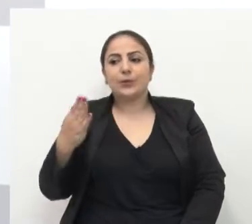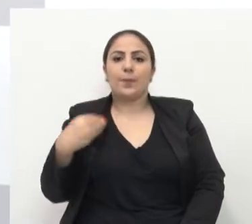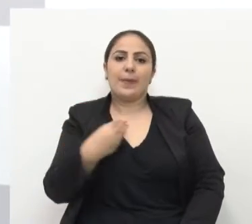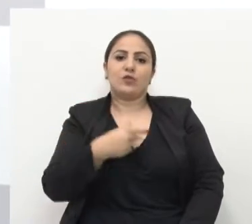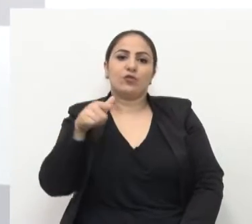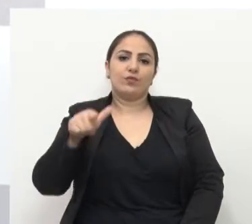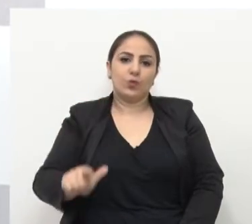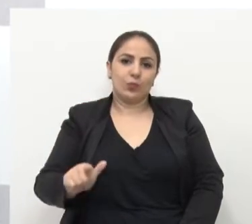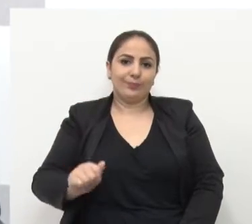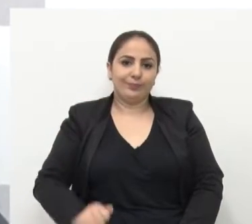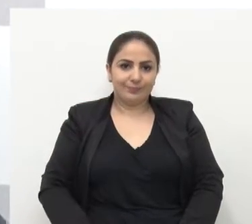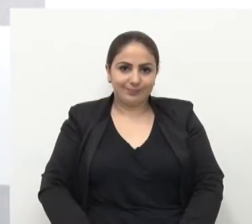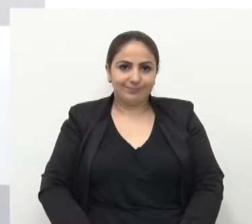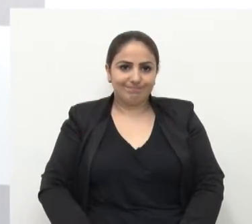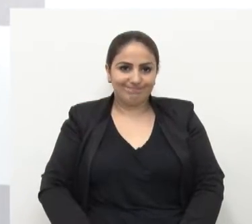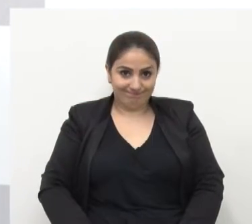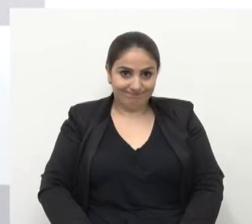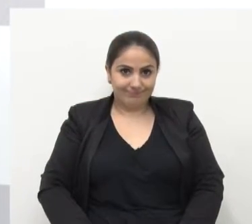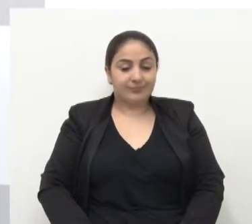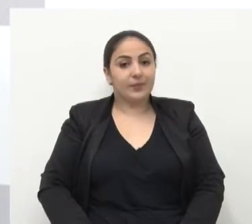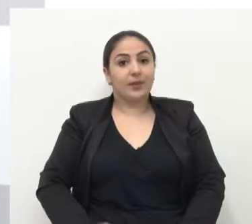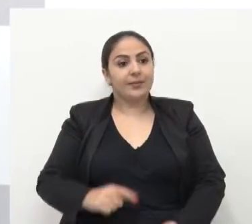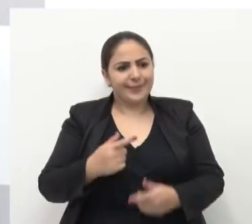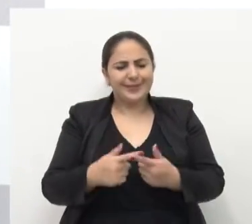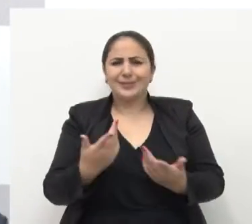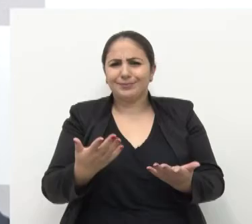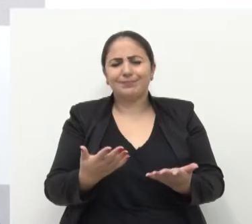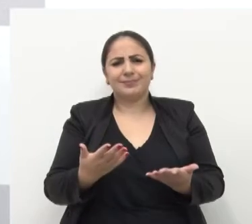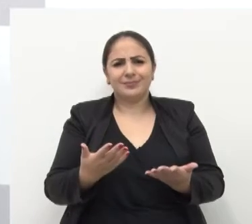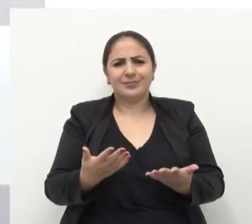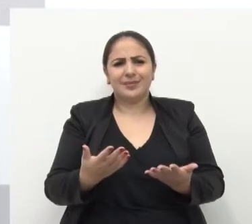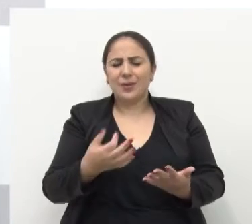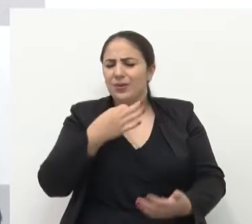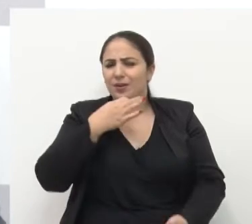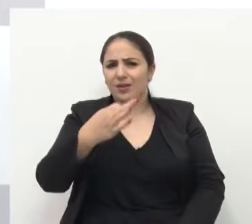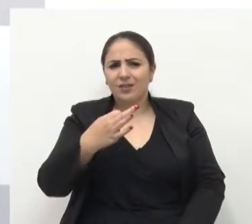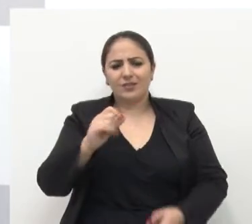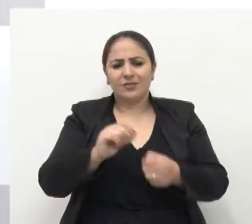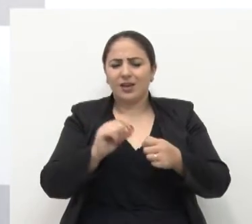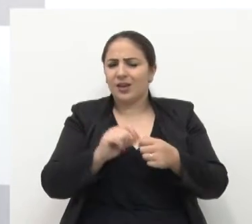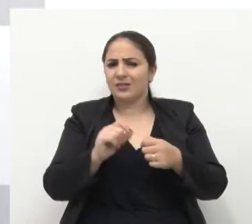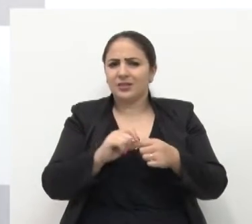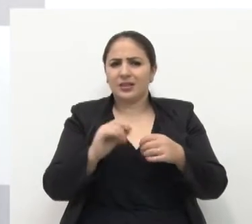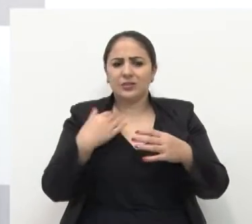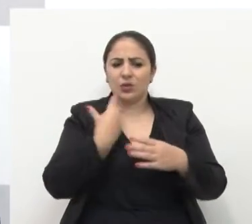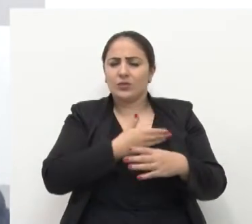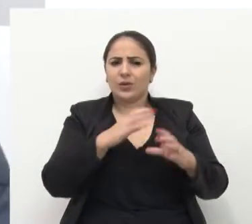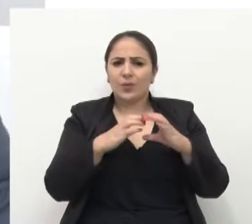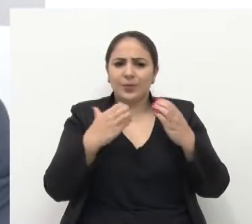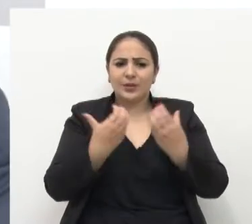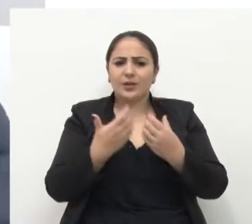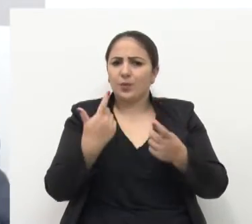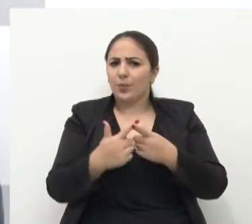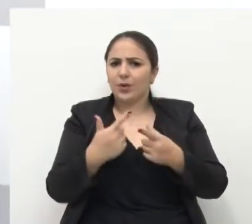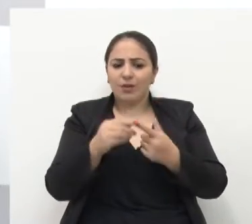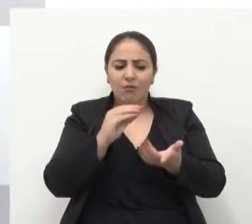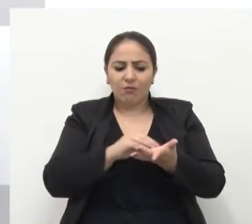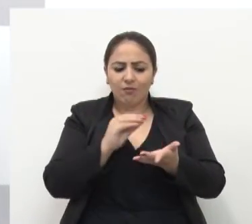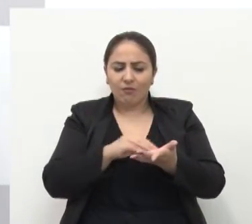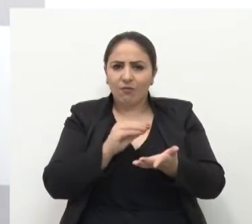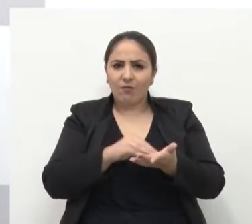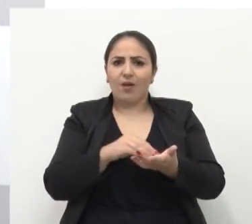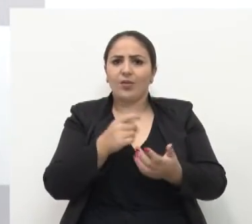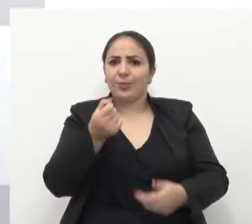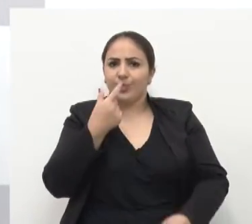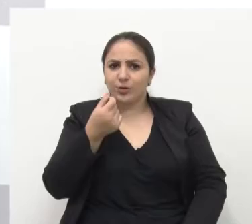que ser consultar novamente bom aí é uma baita de uma sacanagem que fazem com a nossa comunidade justamente por tá